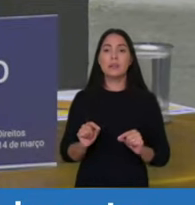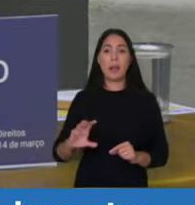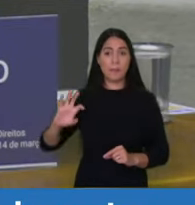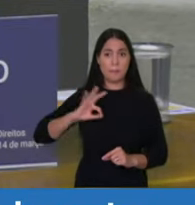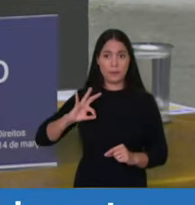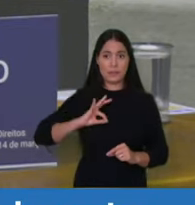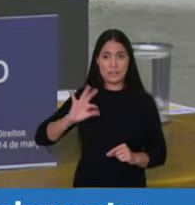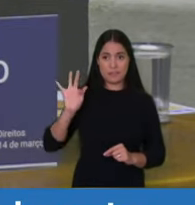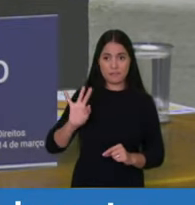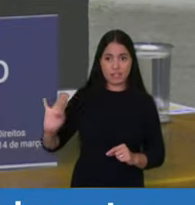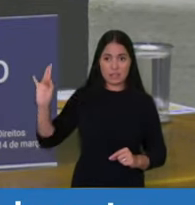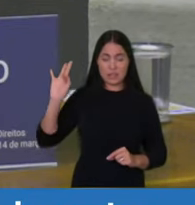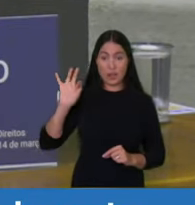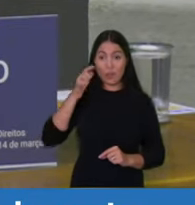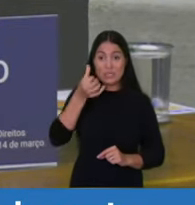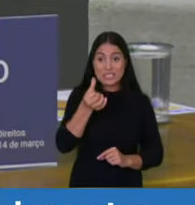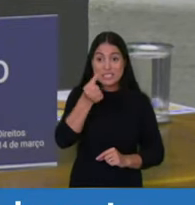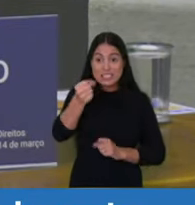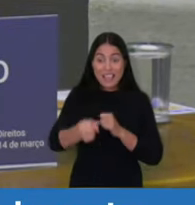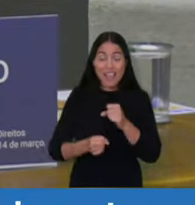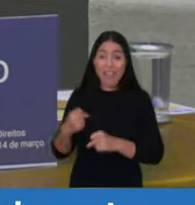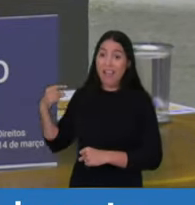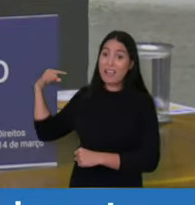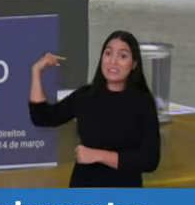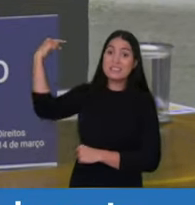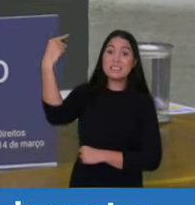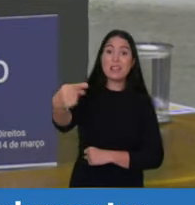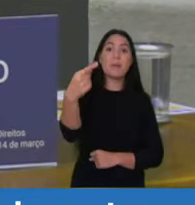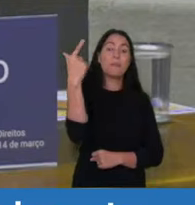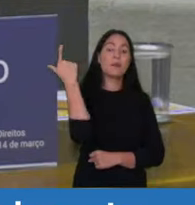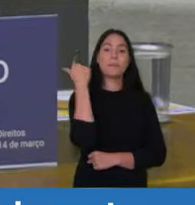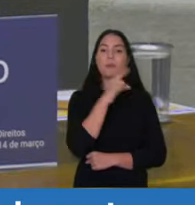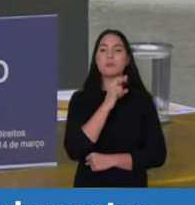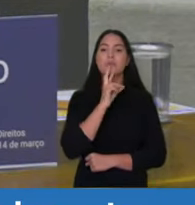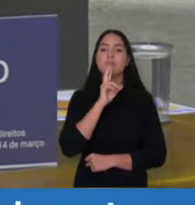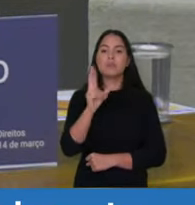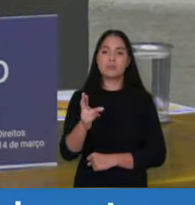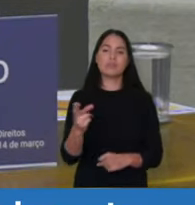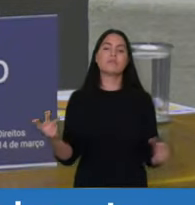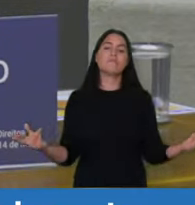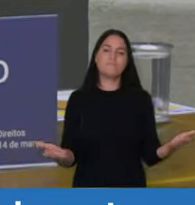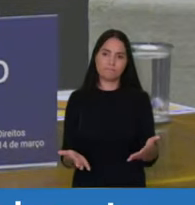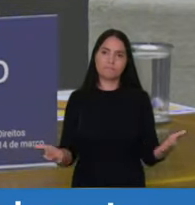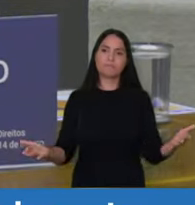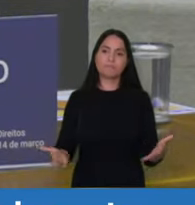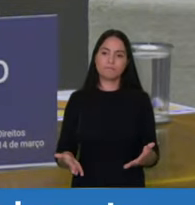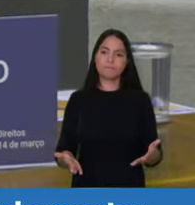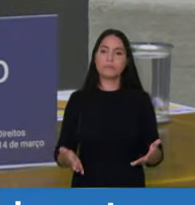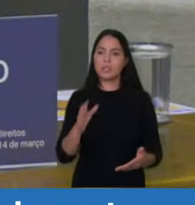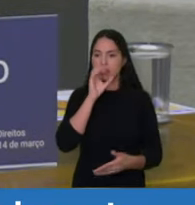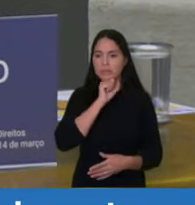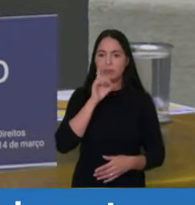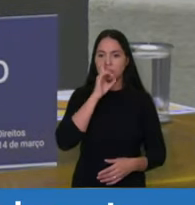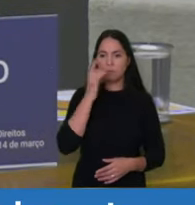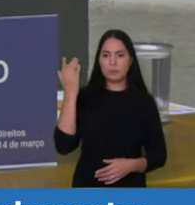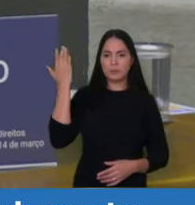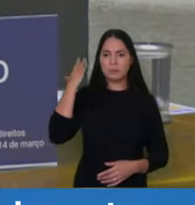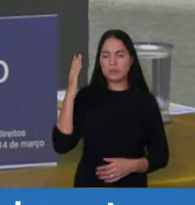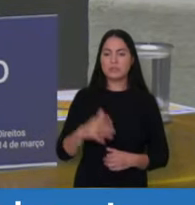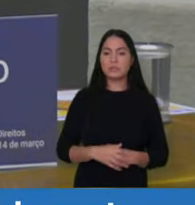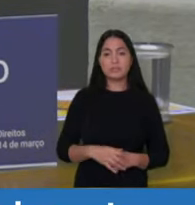Federal 6 anos depois para se chegar no resultado que a gente chegou nesse final de semana. Ou seja, era um